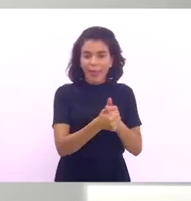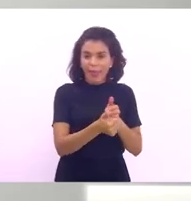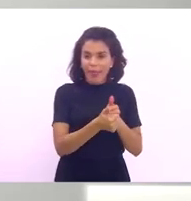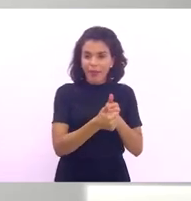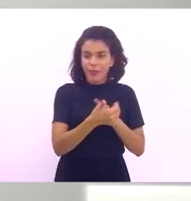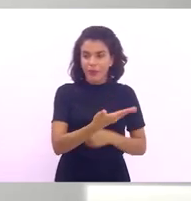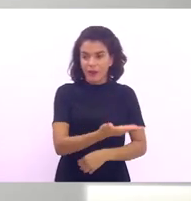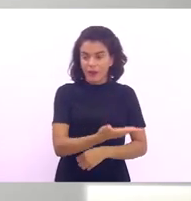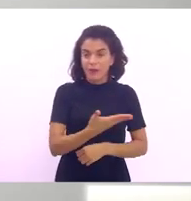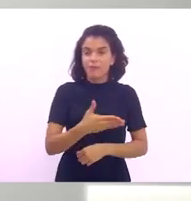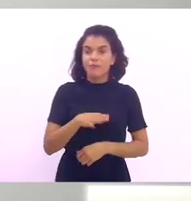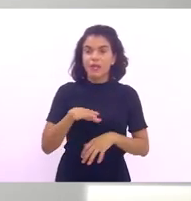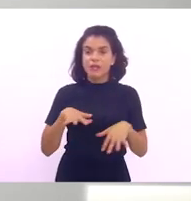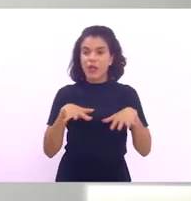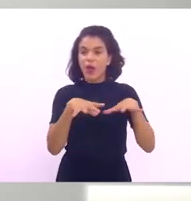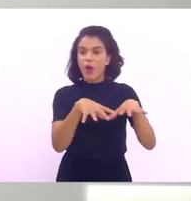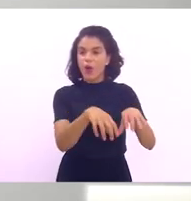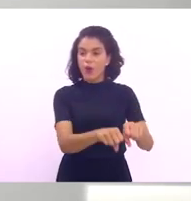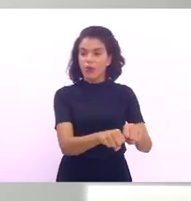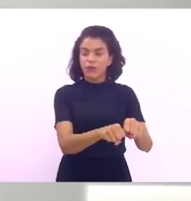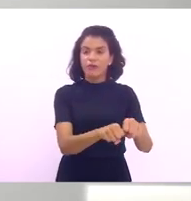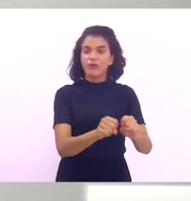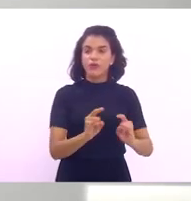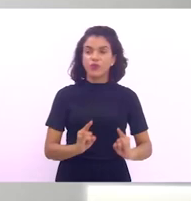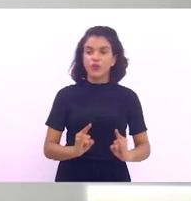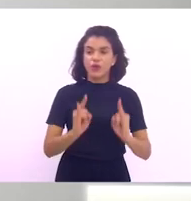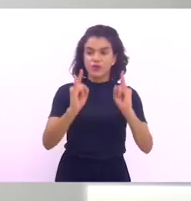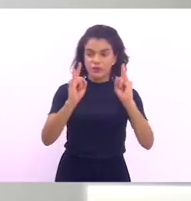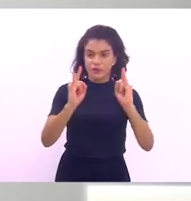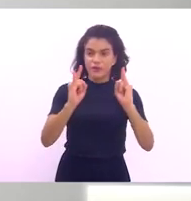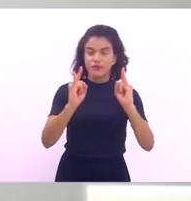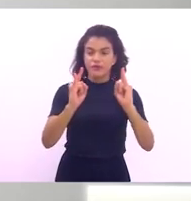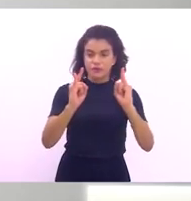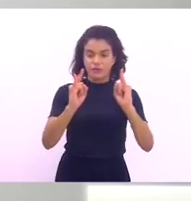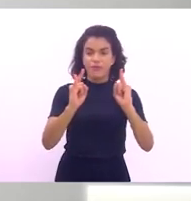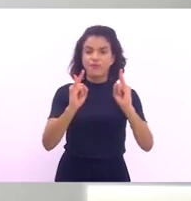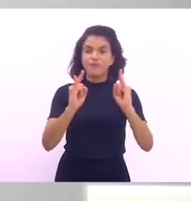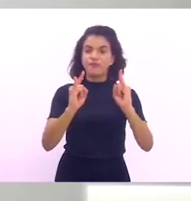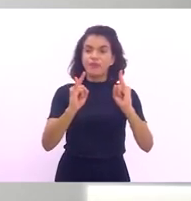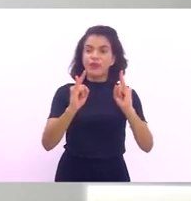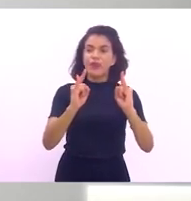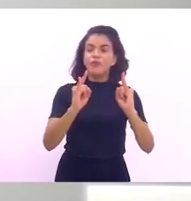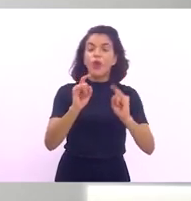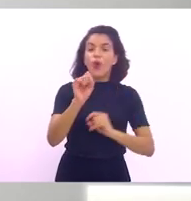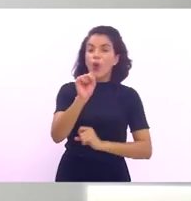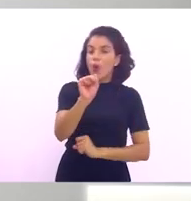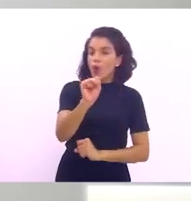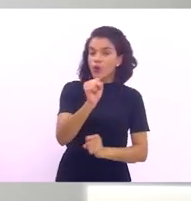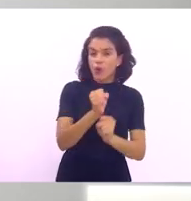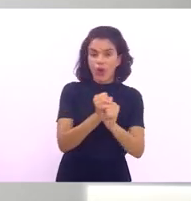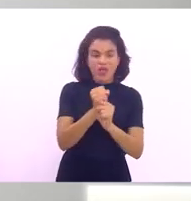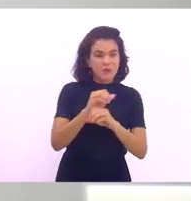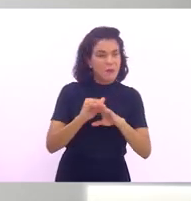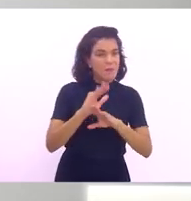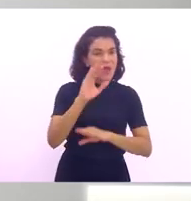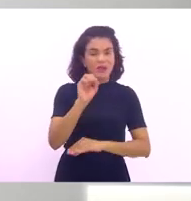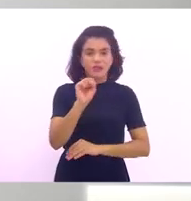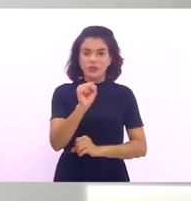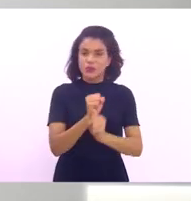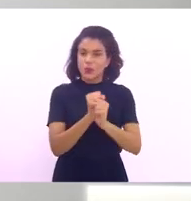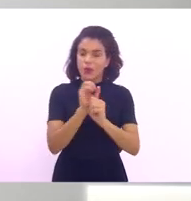essa ocupação foi realizada em um edifício que estava havia 8 anos mais de 8 anos